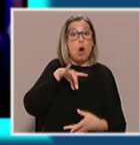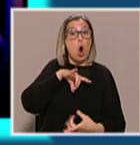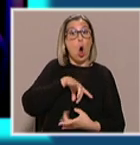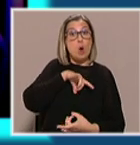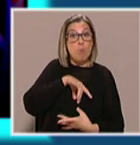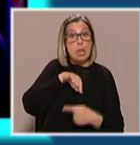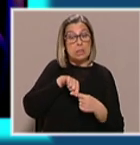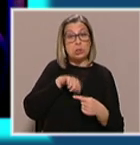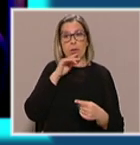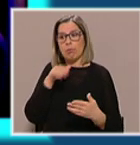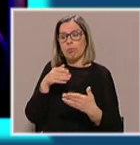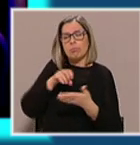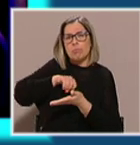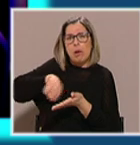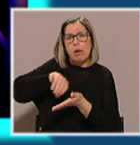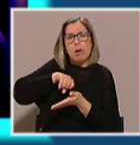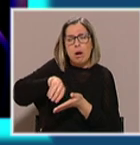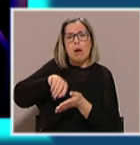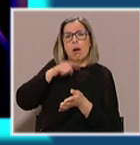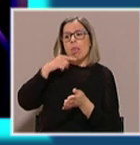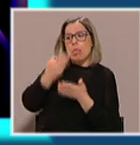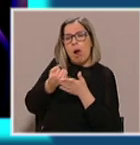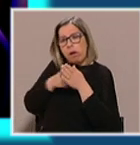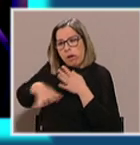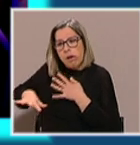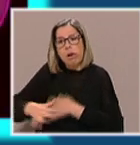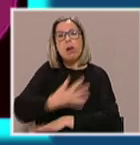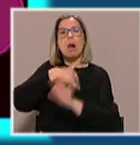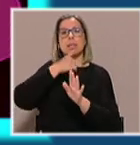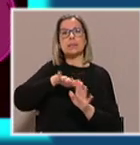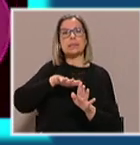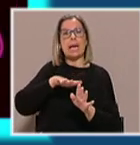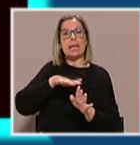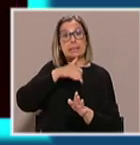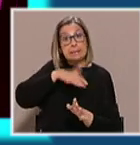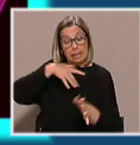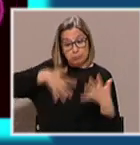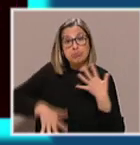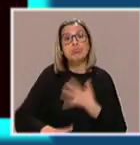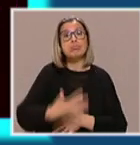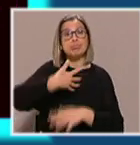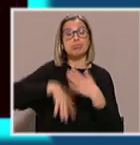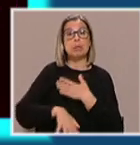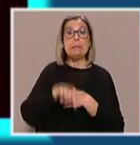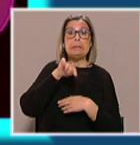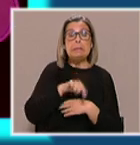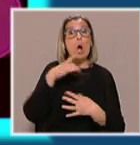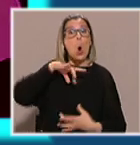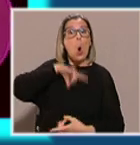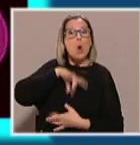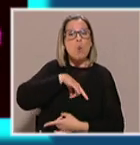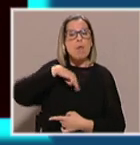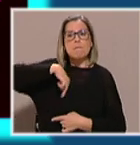depois lançadas em pequenas quantidades, normalmente na corrente sanguínea. A partir daí, cada hormona precisa de localizar um